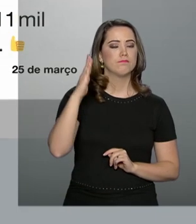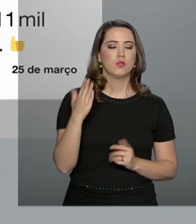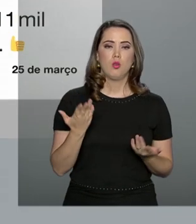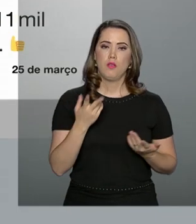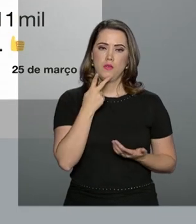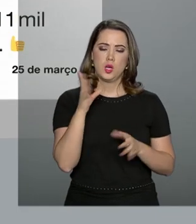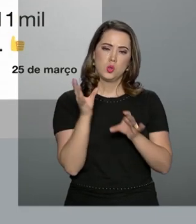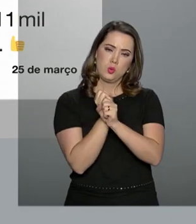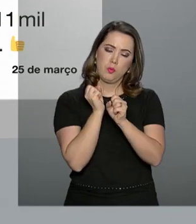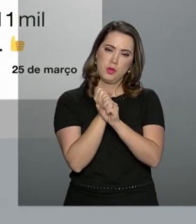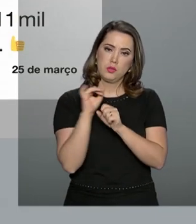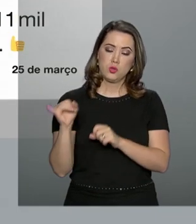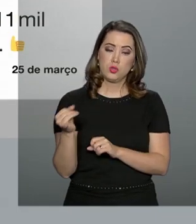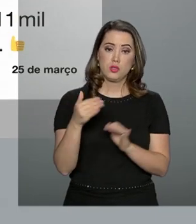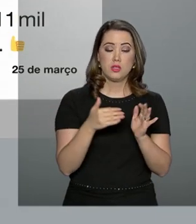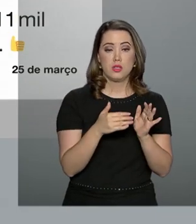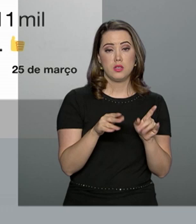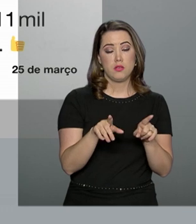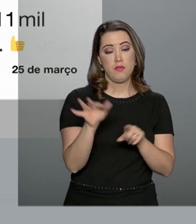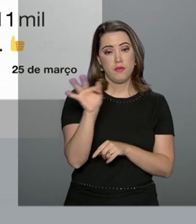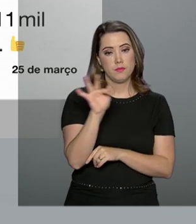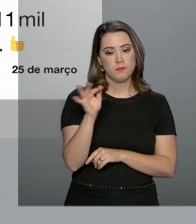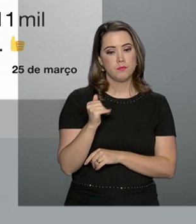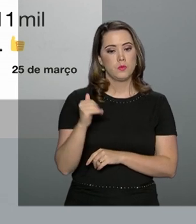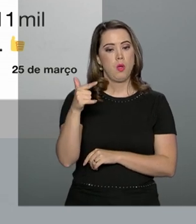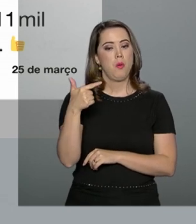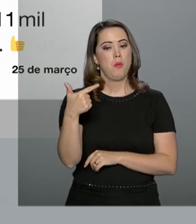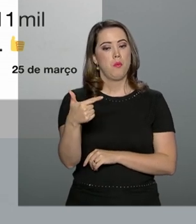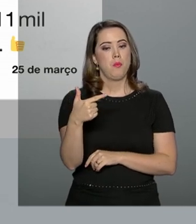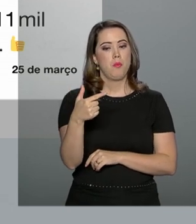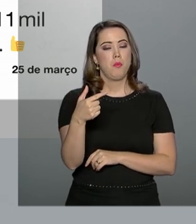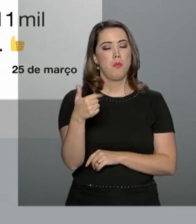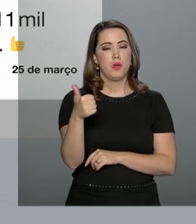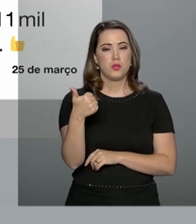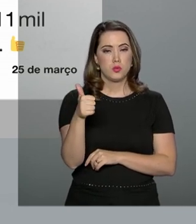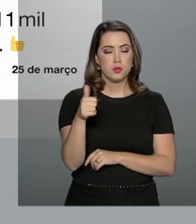somando os meses de janeiro e fevereiro, já são mais de 211 mil novos empregos.